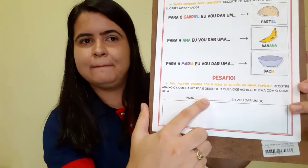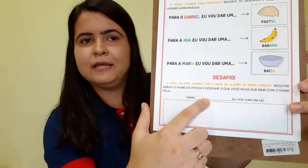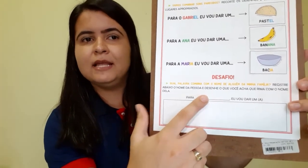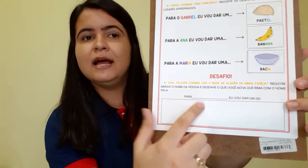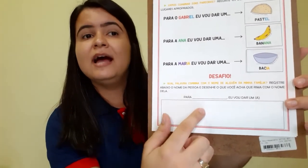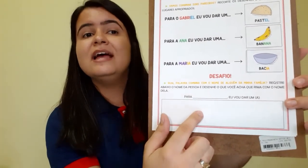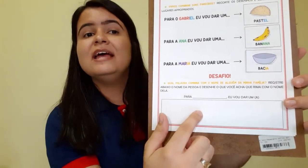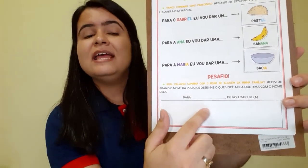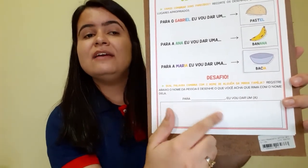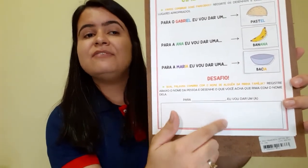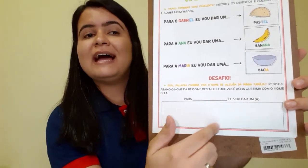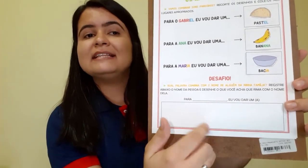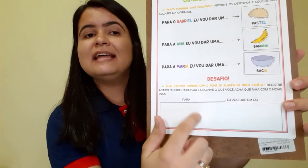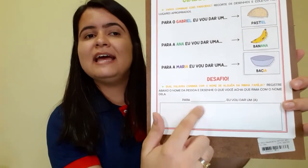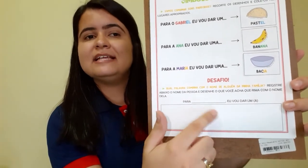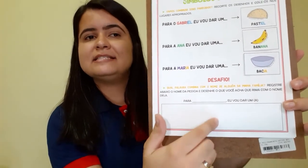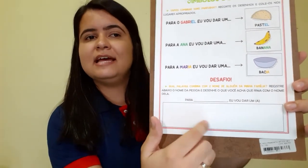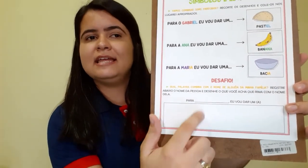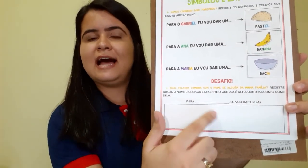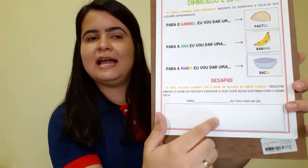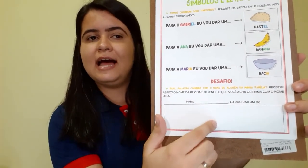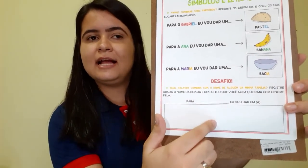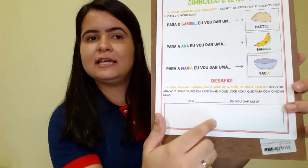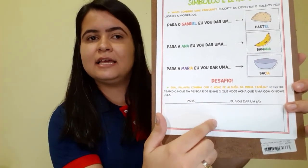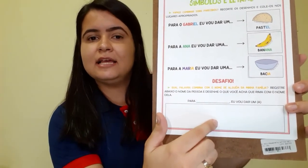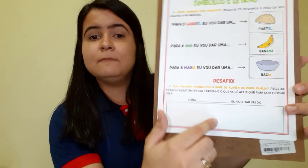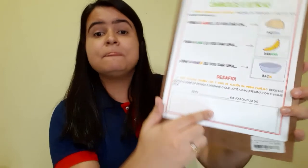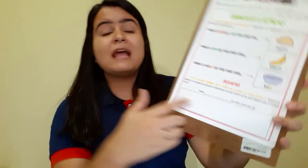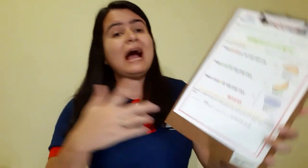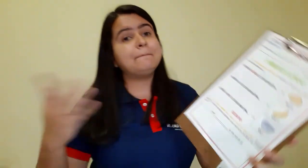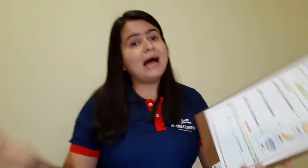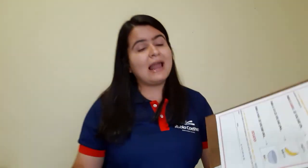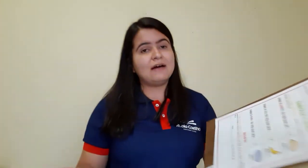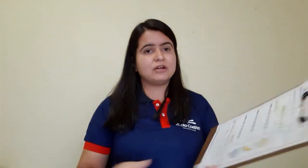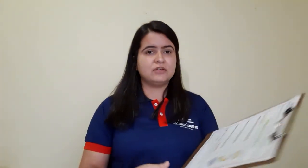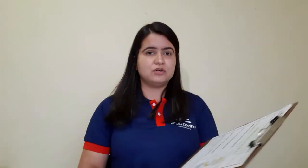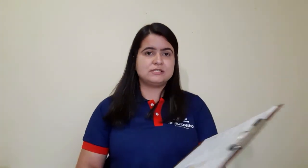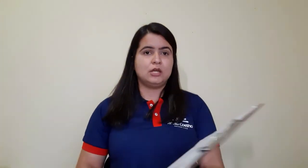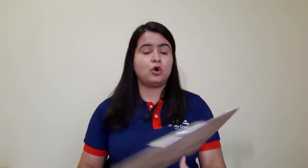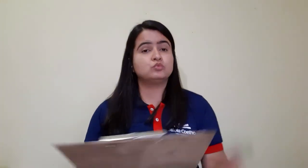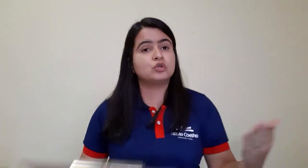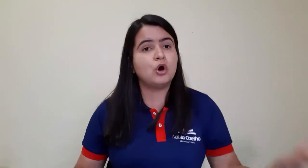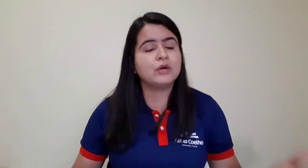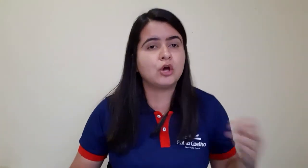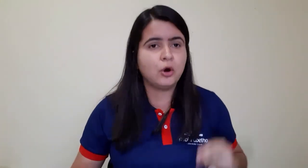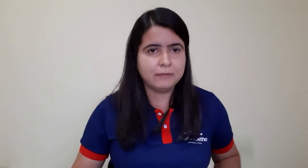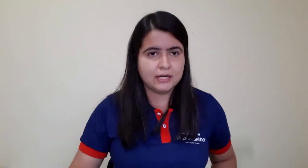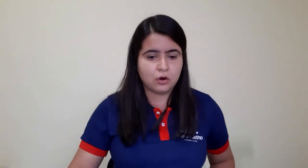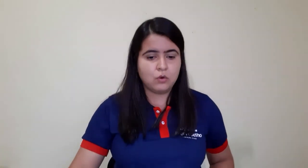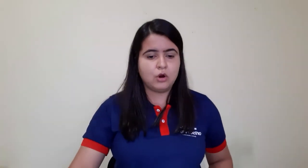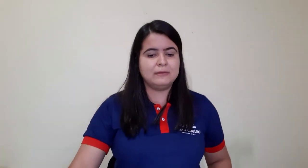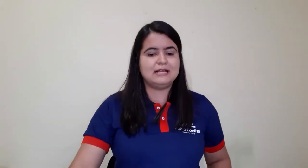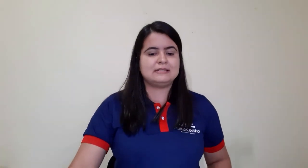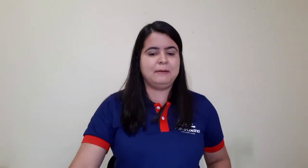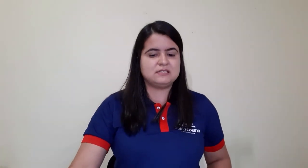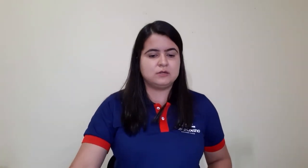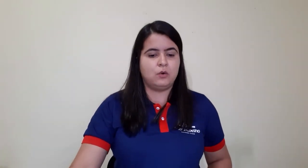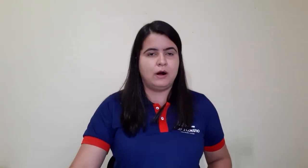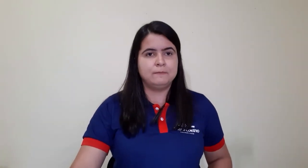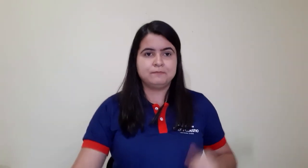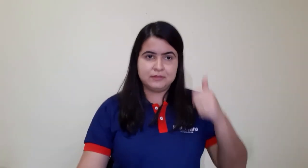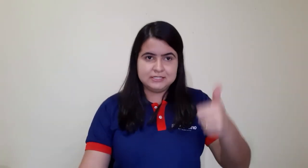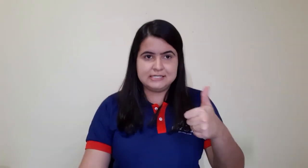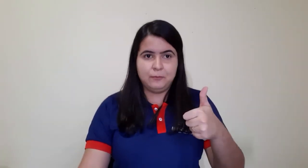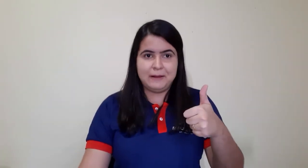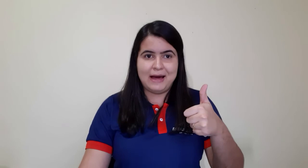sua família e vai desenhar aqui a palavra que você encontrou que combina com o nome dessa